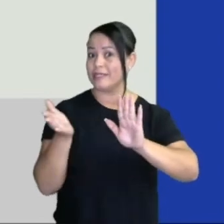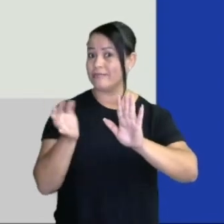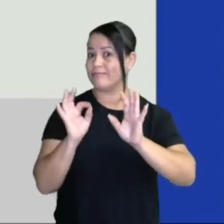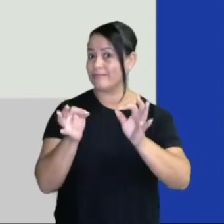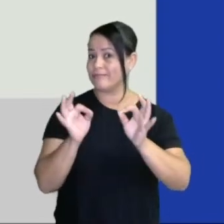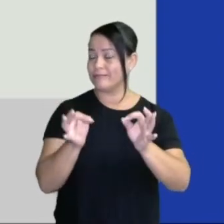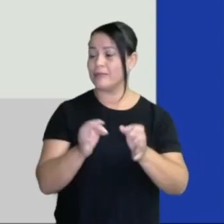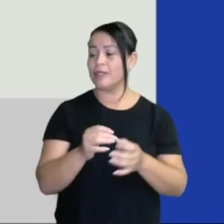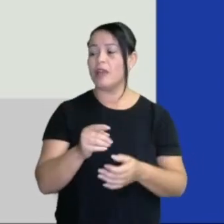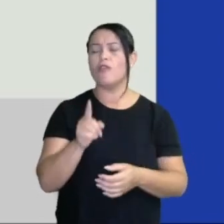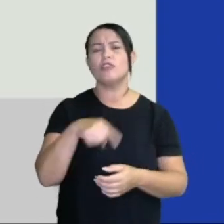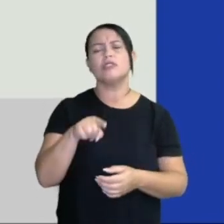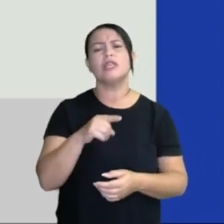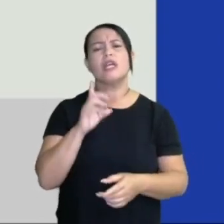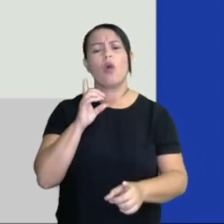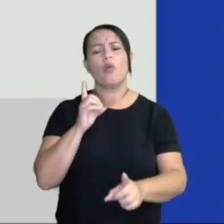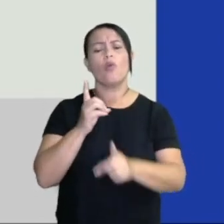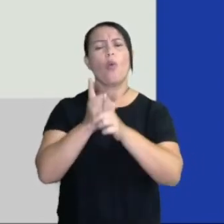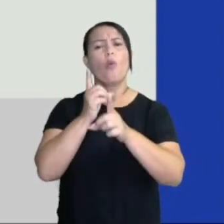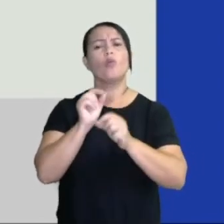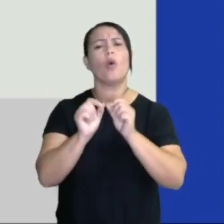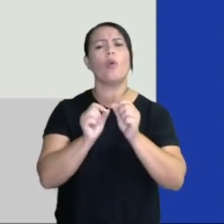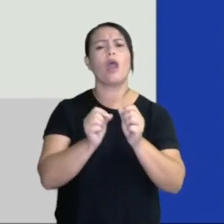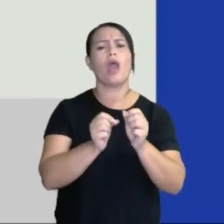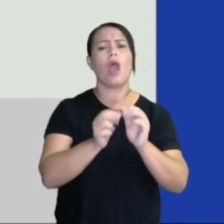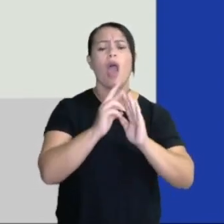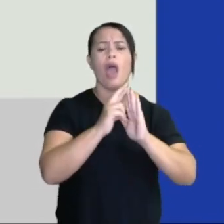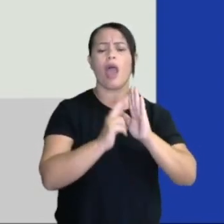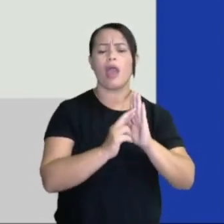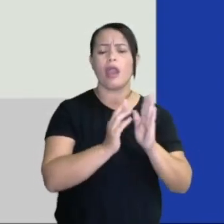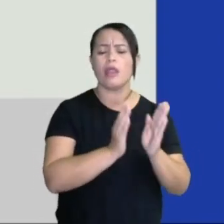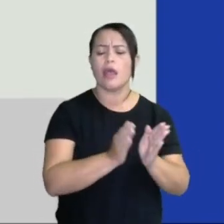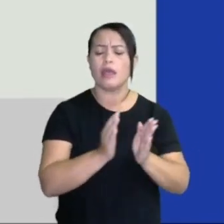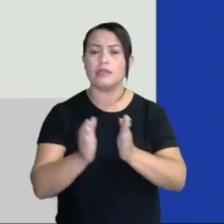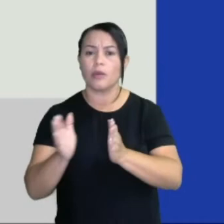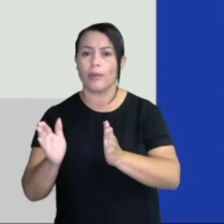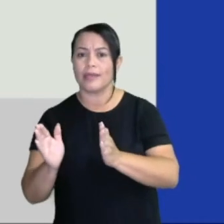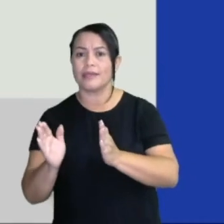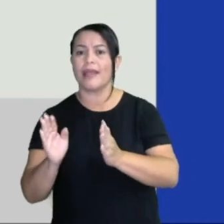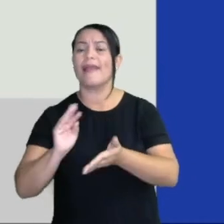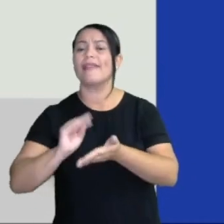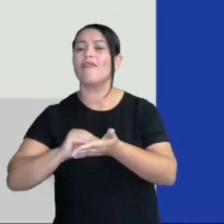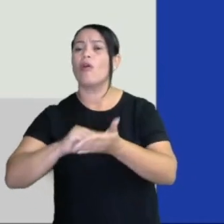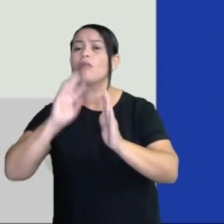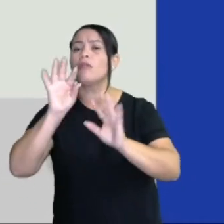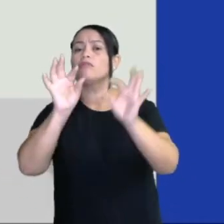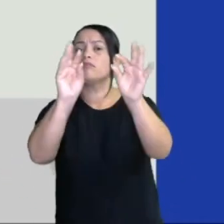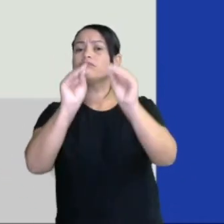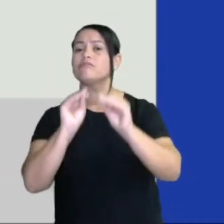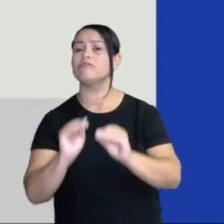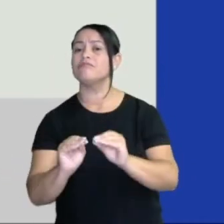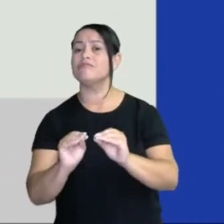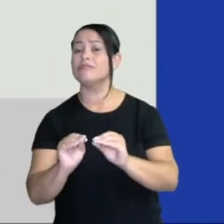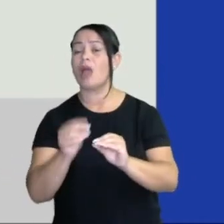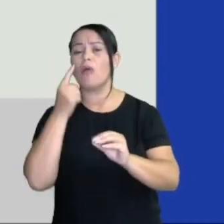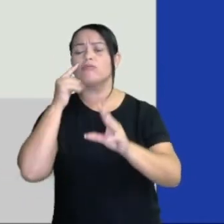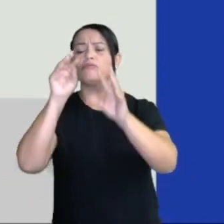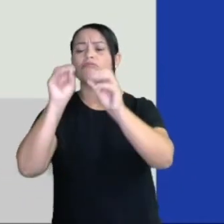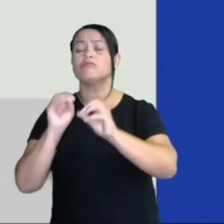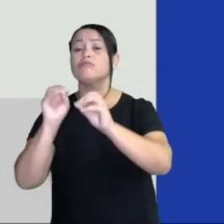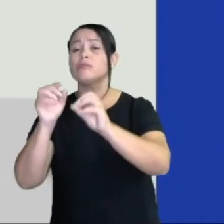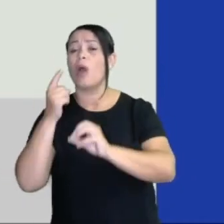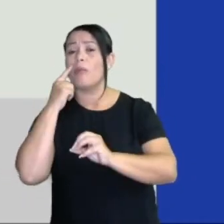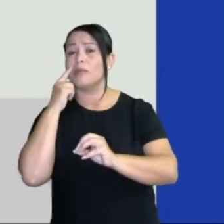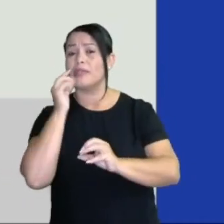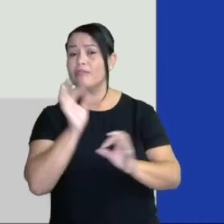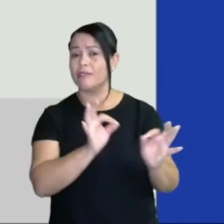vez. Descubra o padrão da sequência e complete. Então, nós temos o seguinte. Eu coloquei aqui